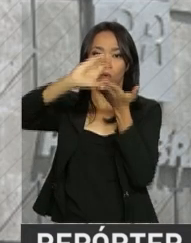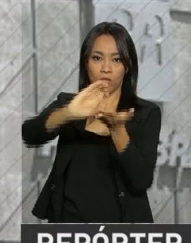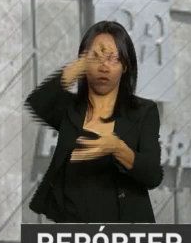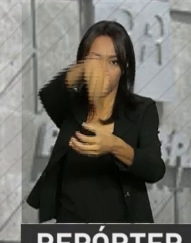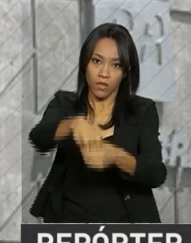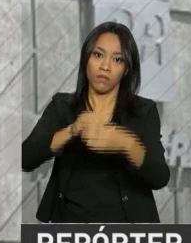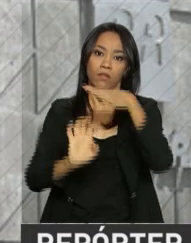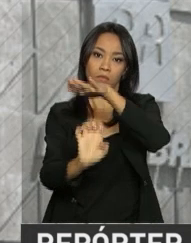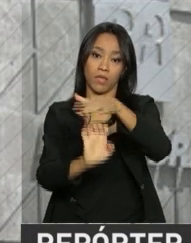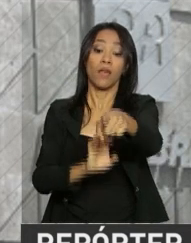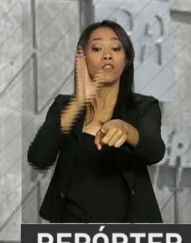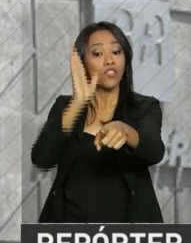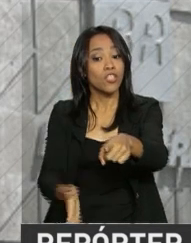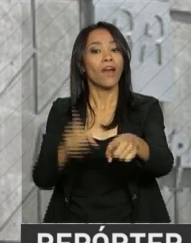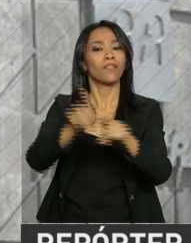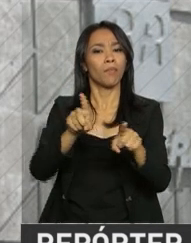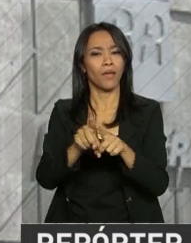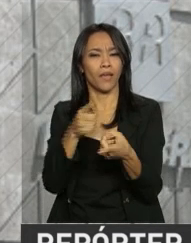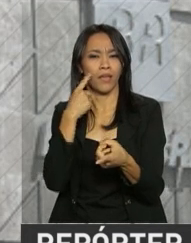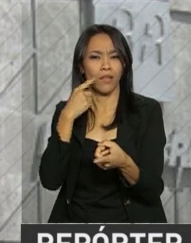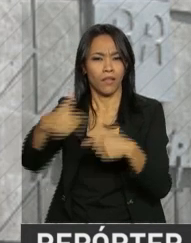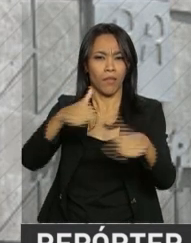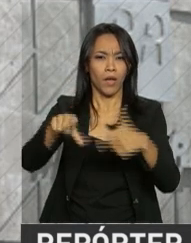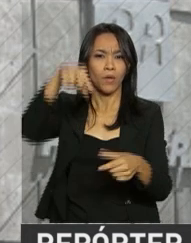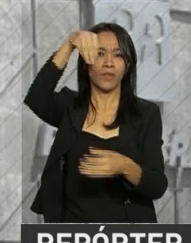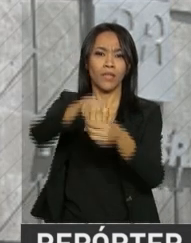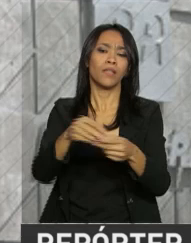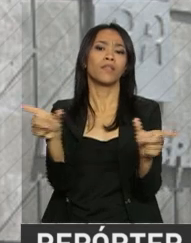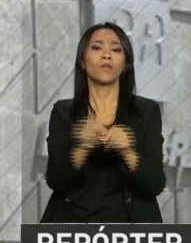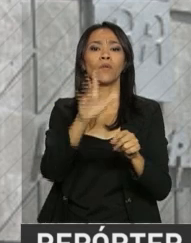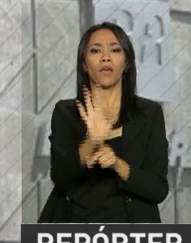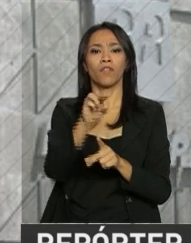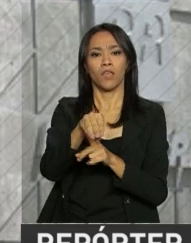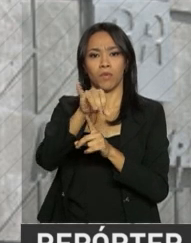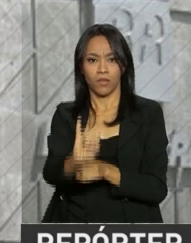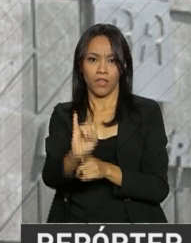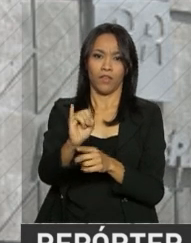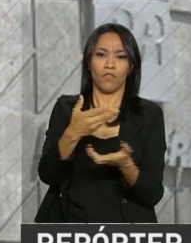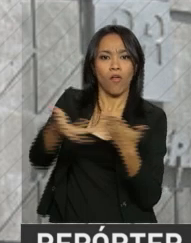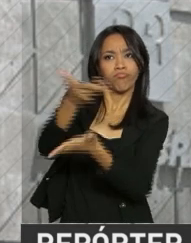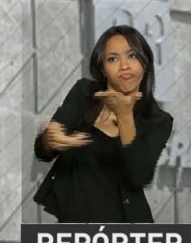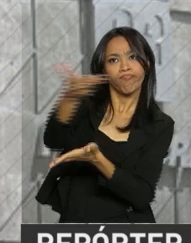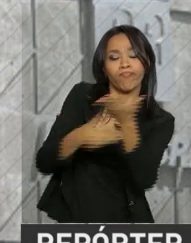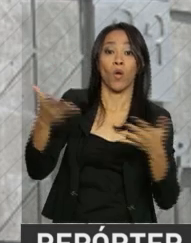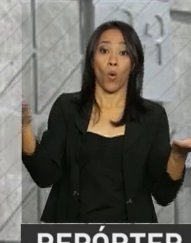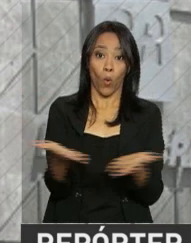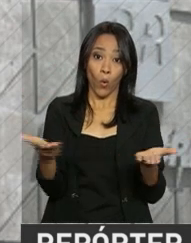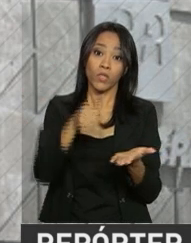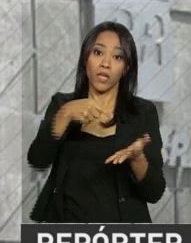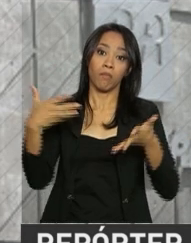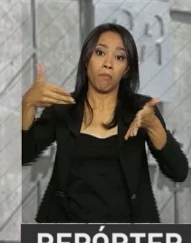consultor do fundo monetário Internacional e de instituições públicas no país atualmente ele é membro do Conselho da